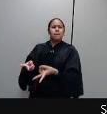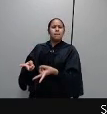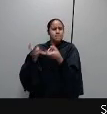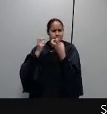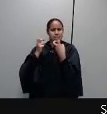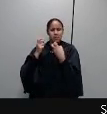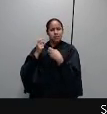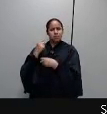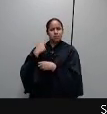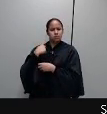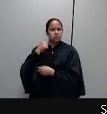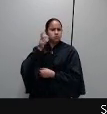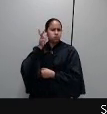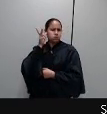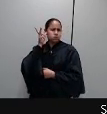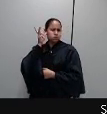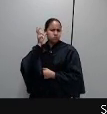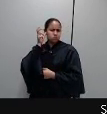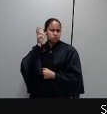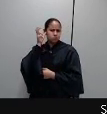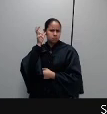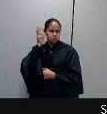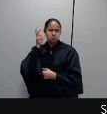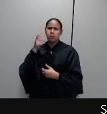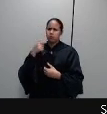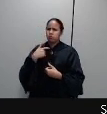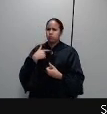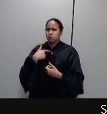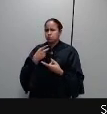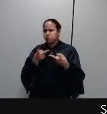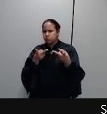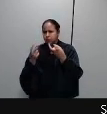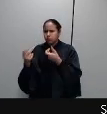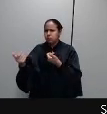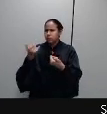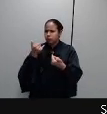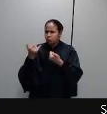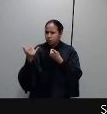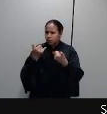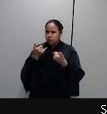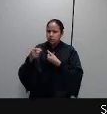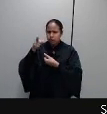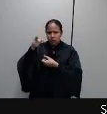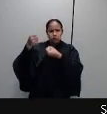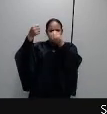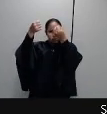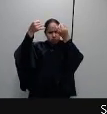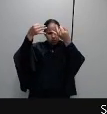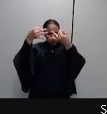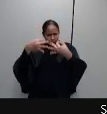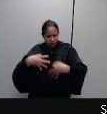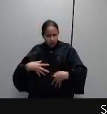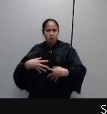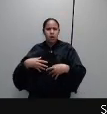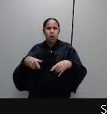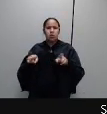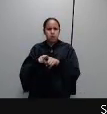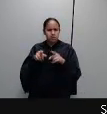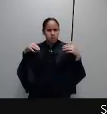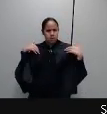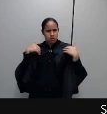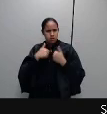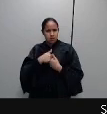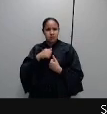nesse colocasse assim outro jovem publicado pelo pelo Ministro Benedito do